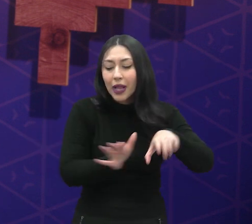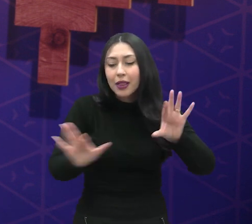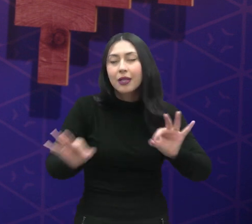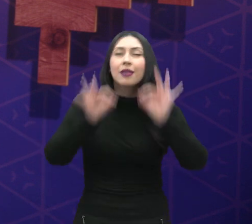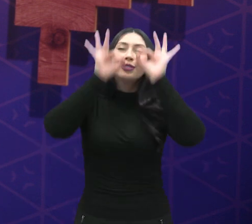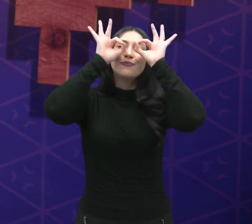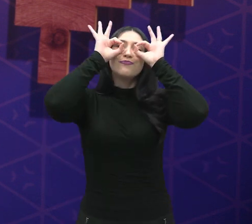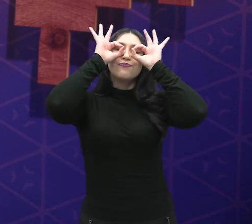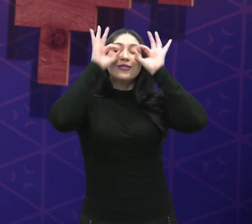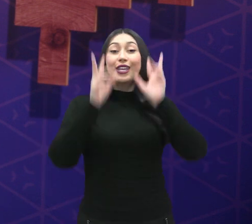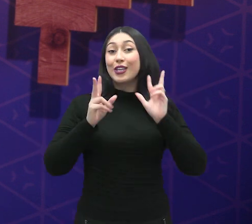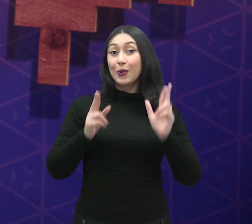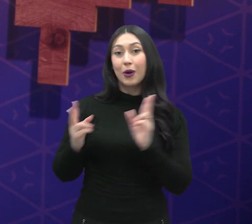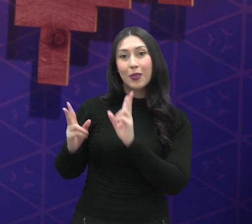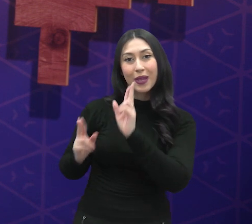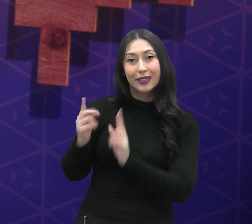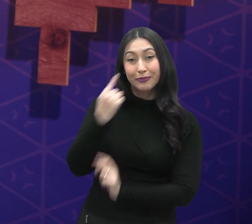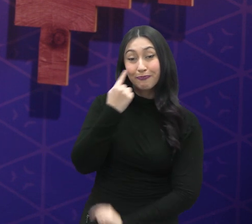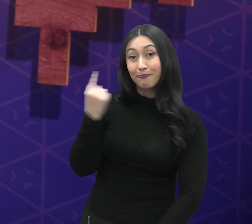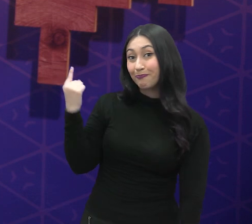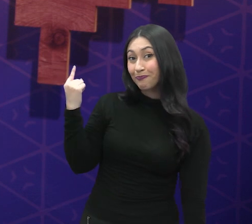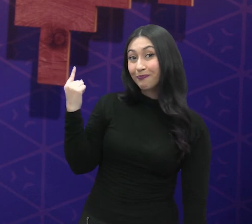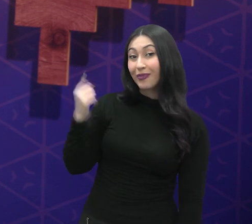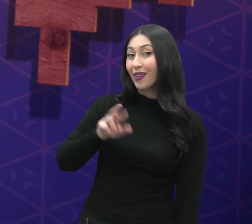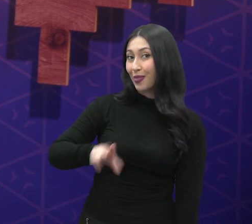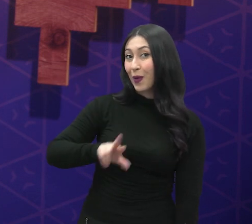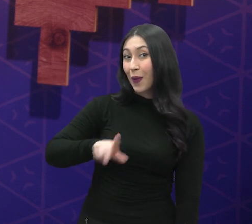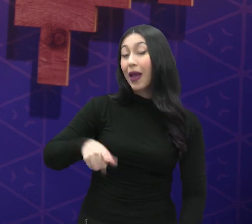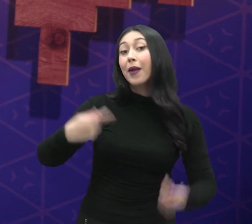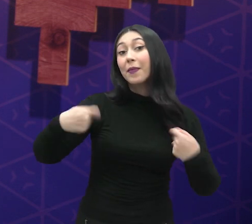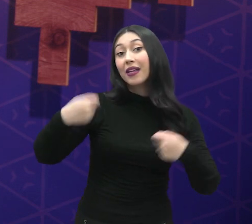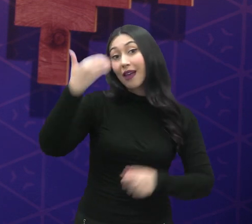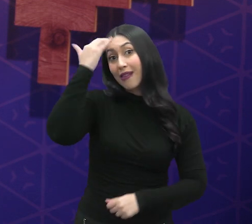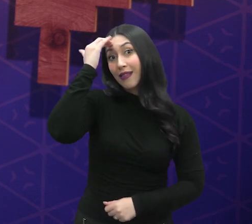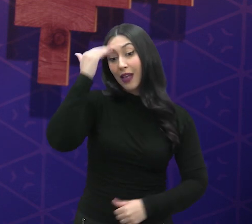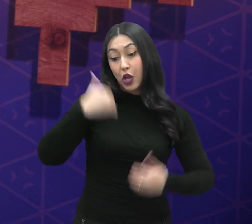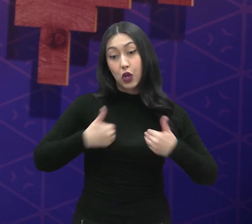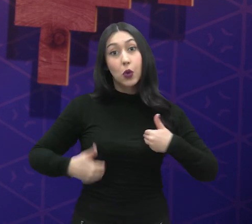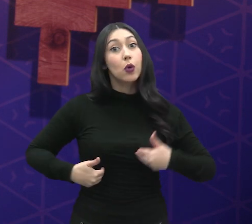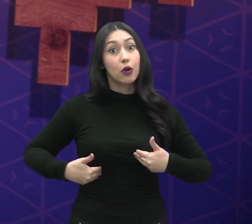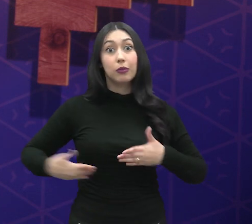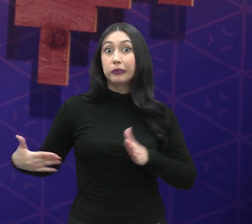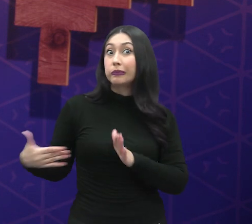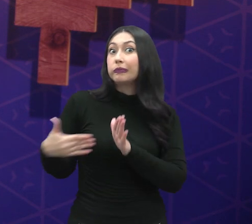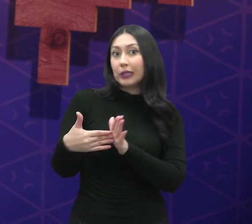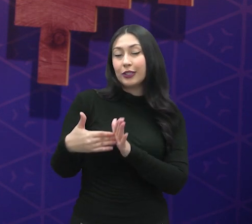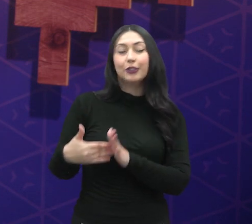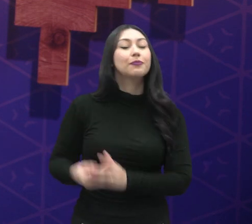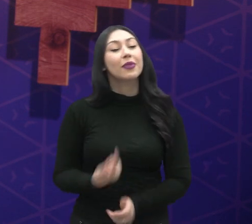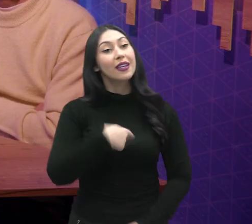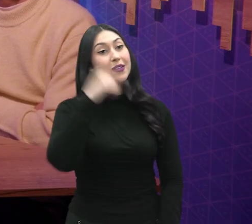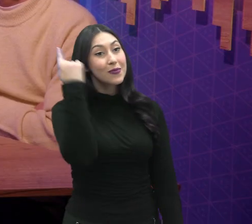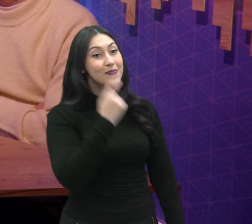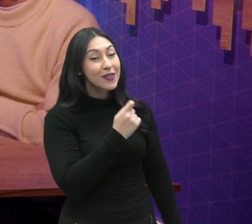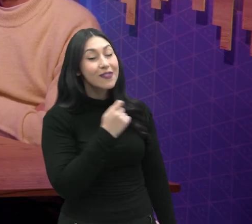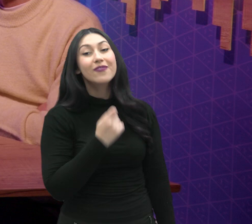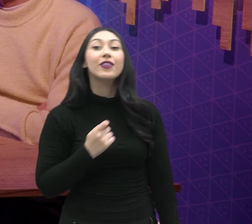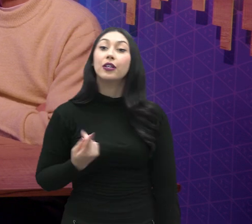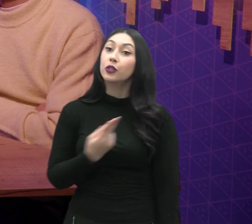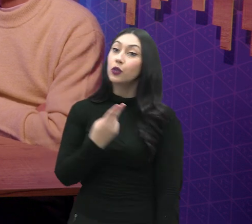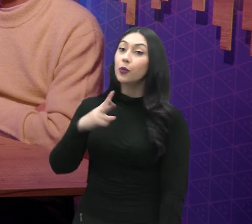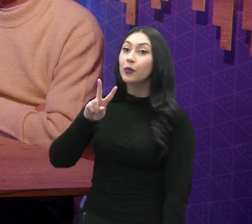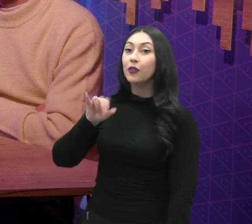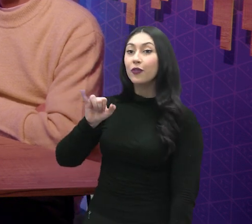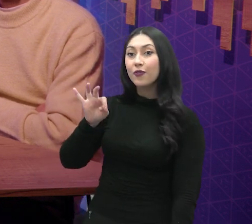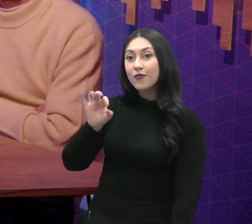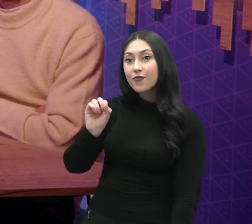os olhos como se você estivesse em um episódio de White Lotus. Tem a ver com entender que o nosso corpo tem limites. Eu sou a Miviki.